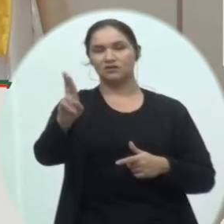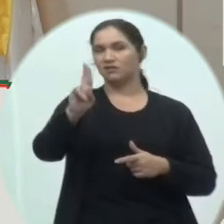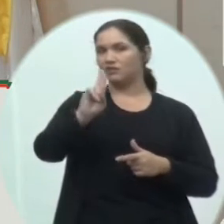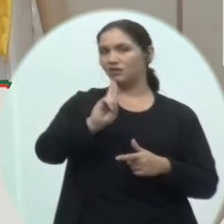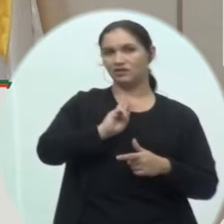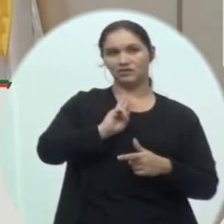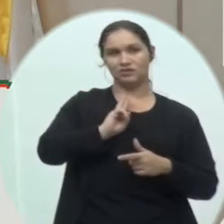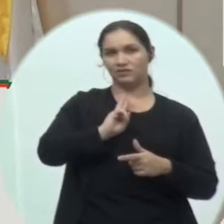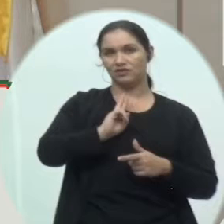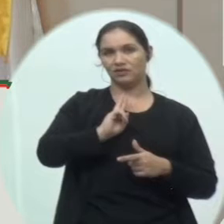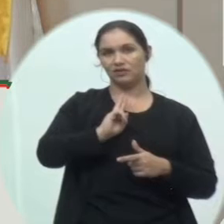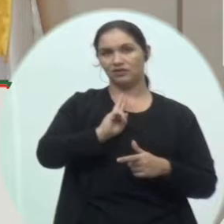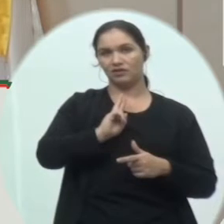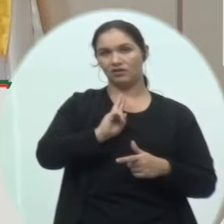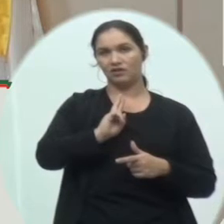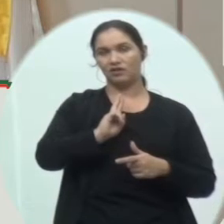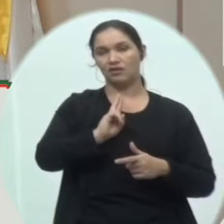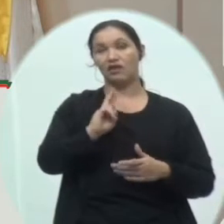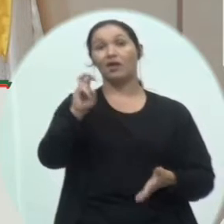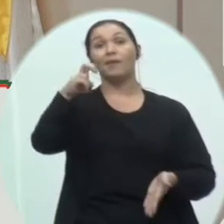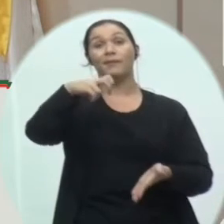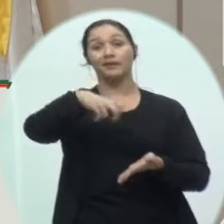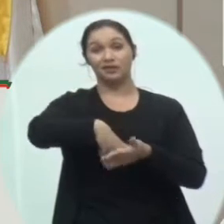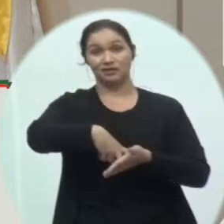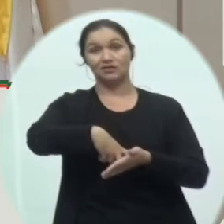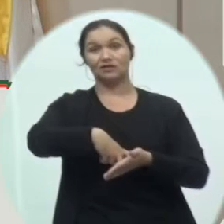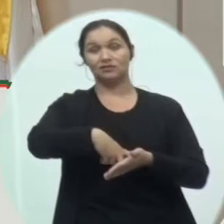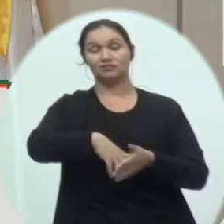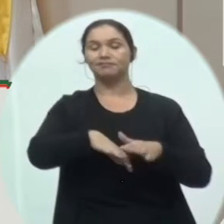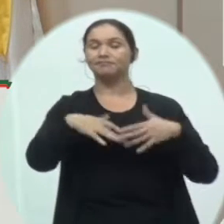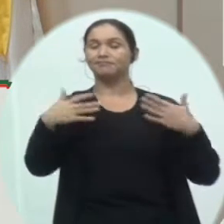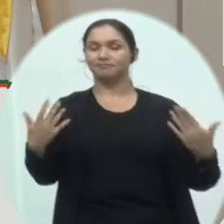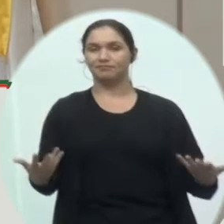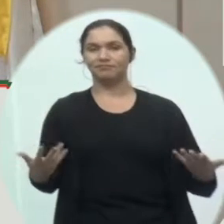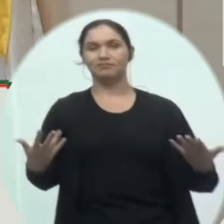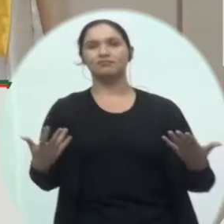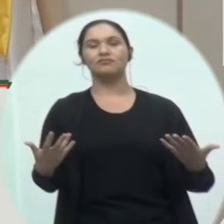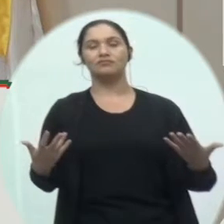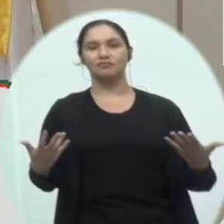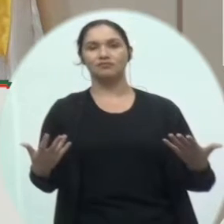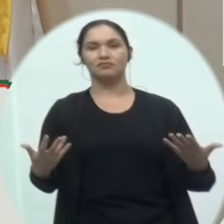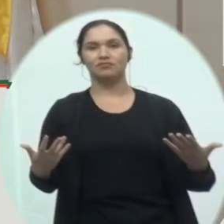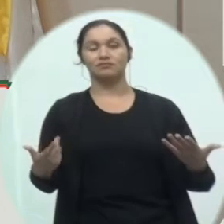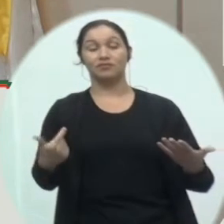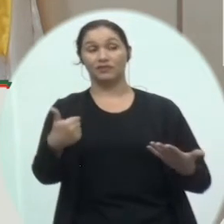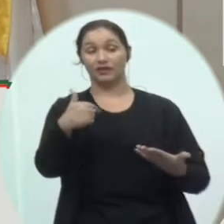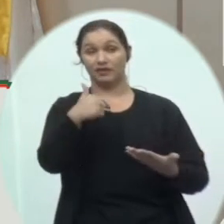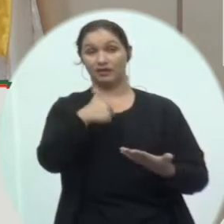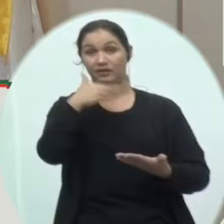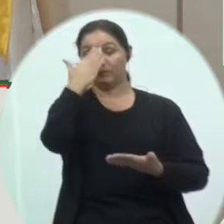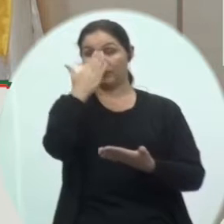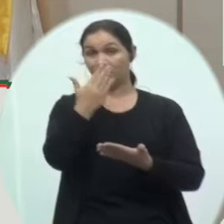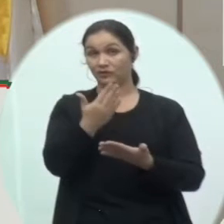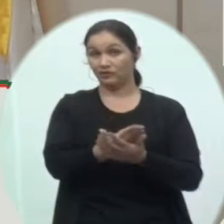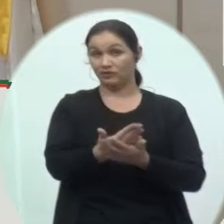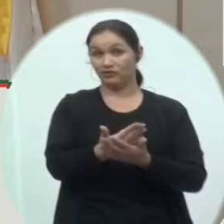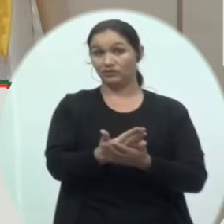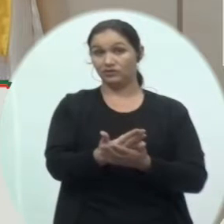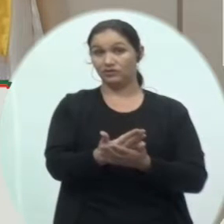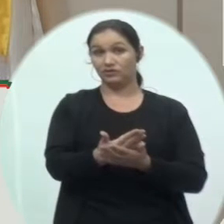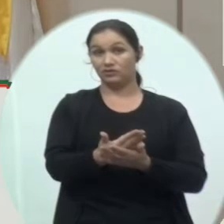com relação a isso, inclusive de improbidade administrativa. Então, não, infelizmente, acredito que tenha